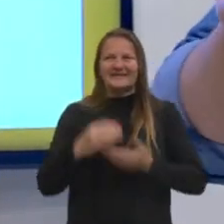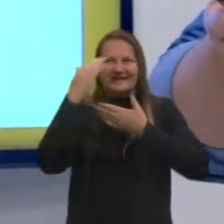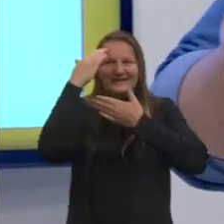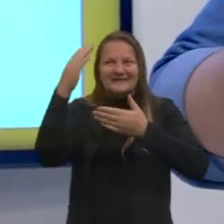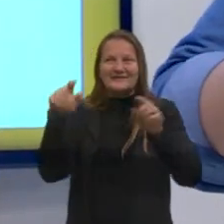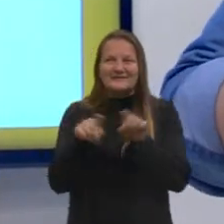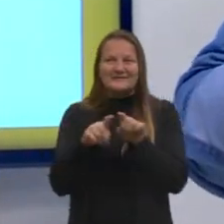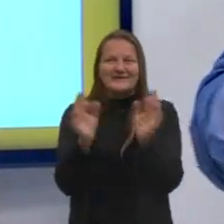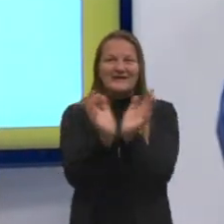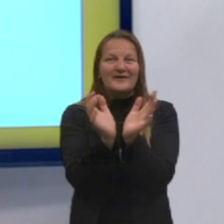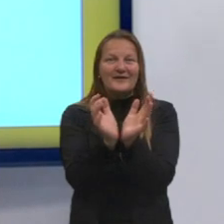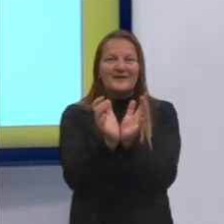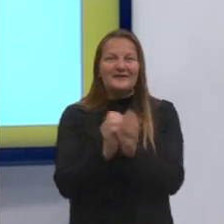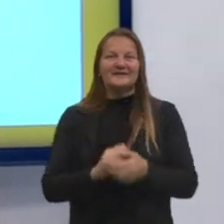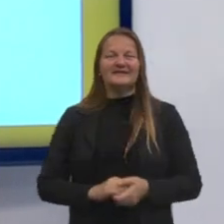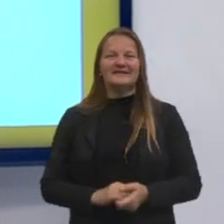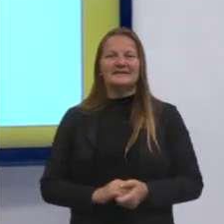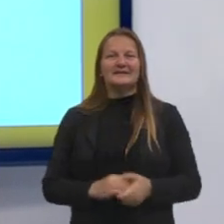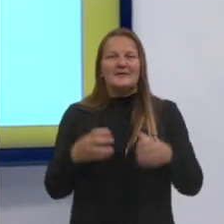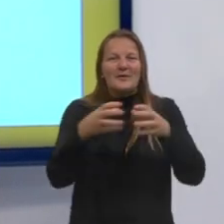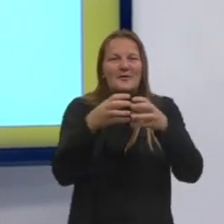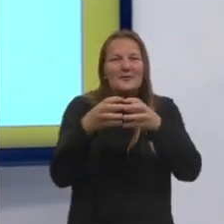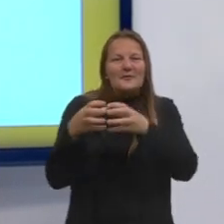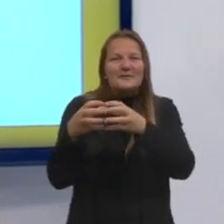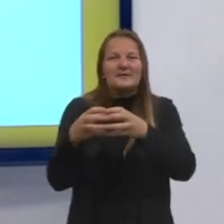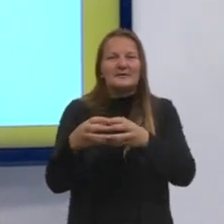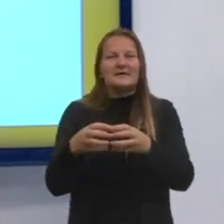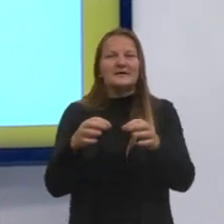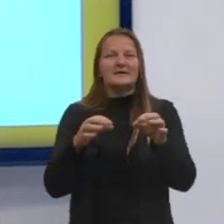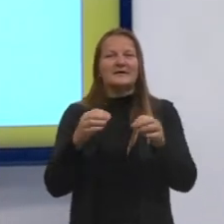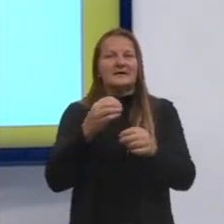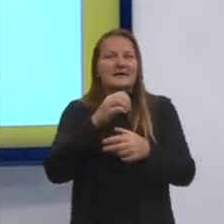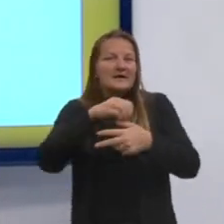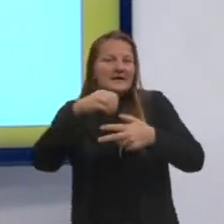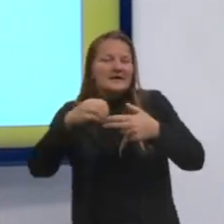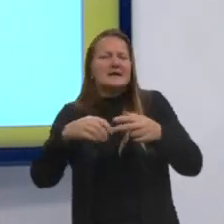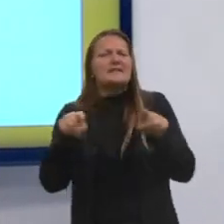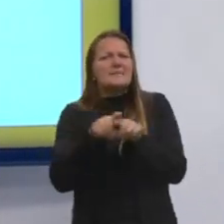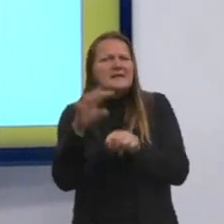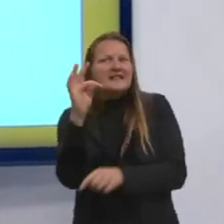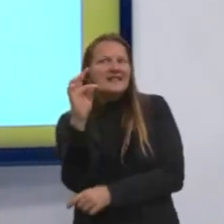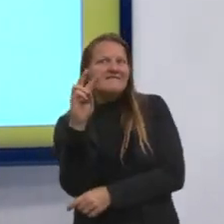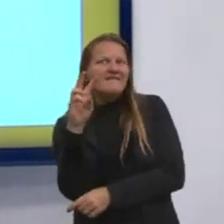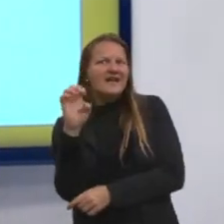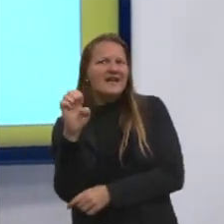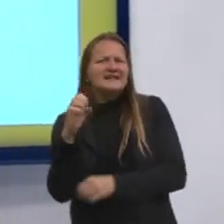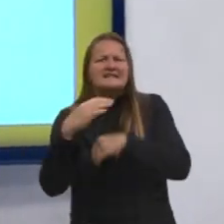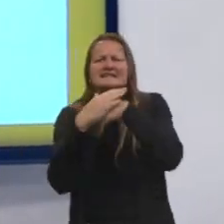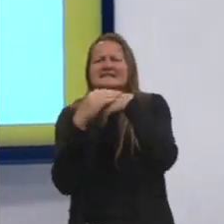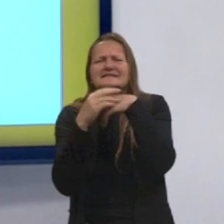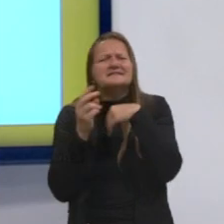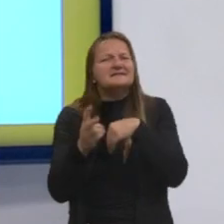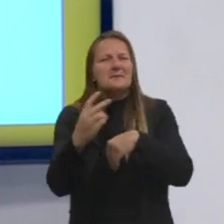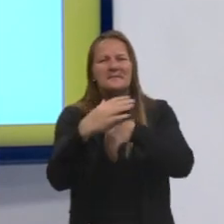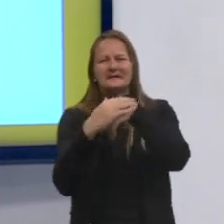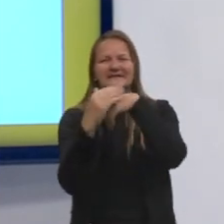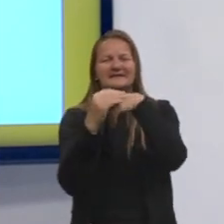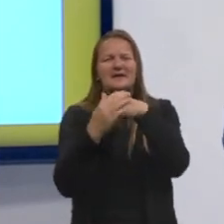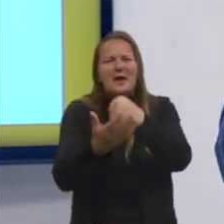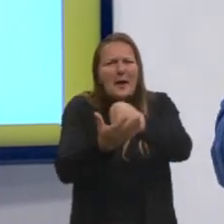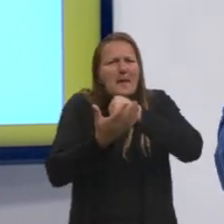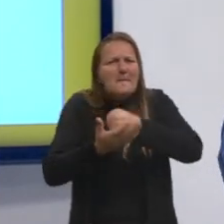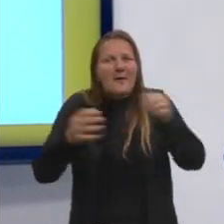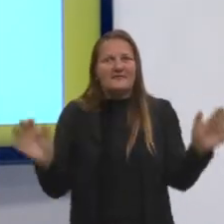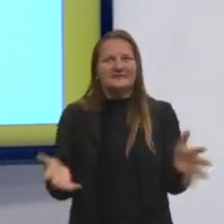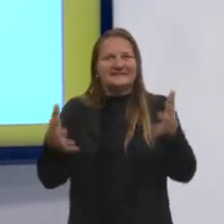não somente os colegas né da equipe do pré-enem mas também os colegas da TV que são sempre tão carinhosos que nos apoiam